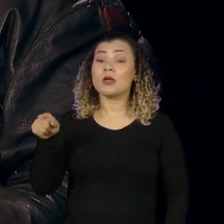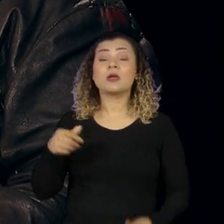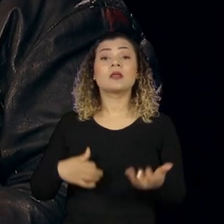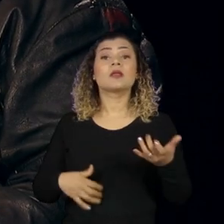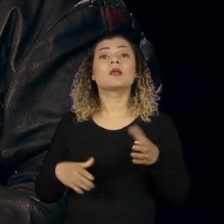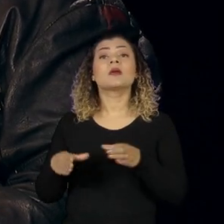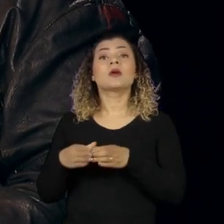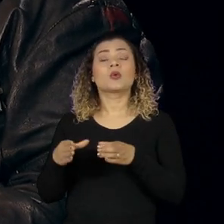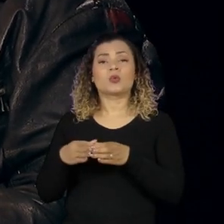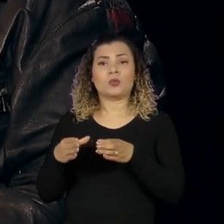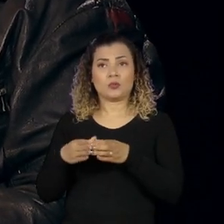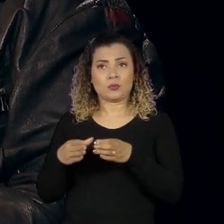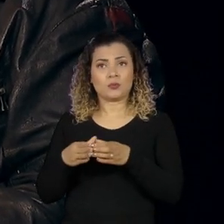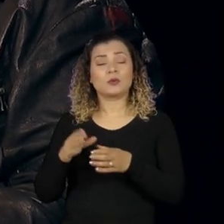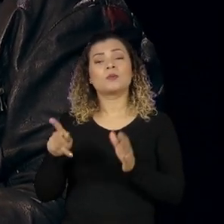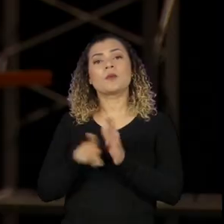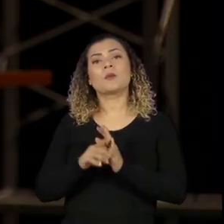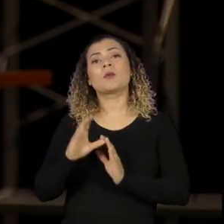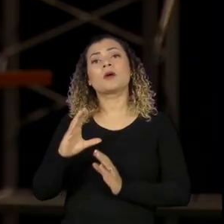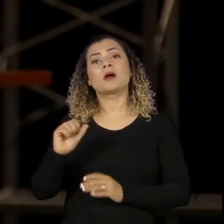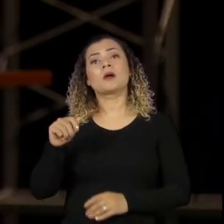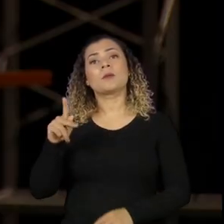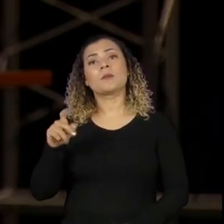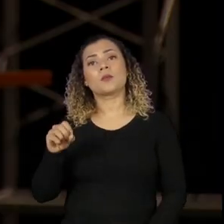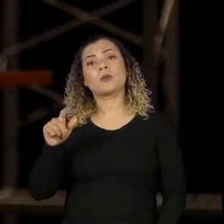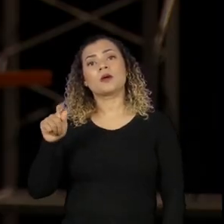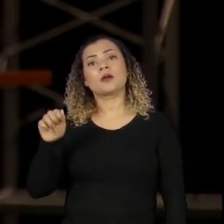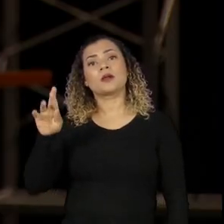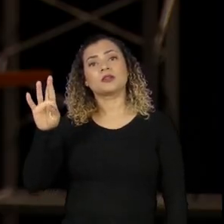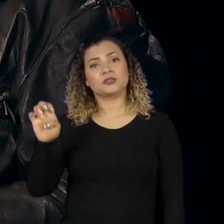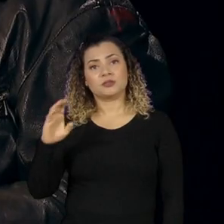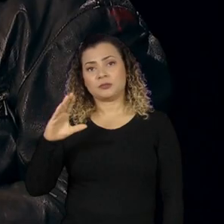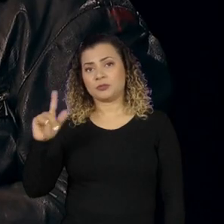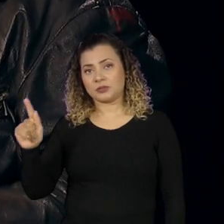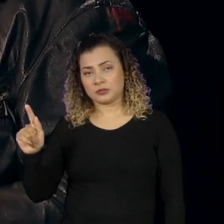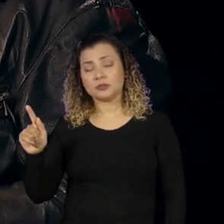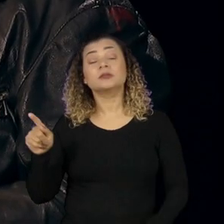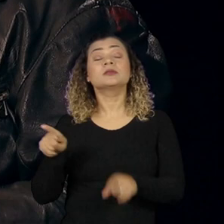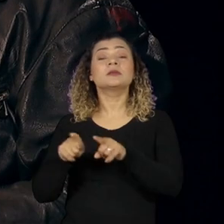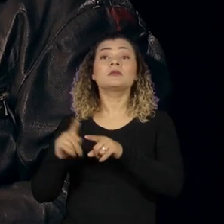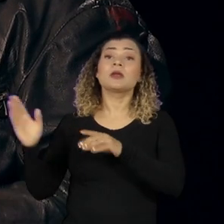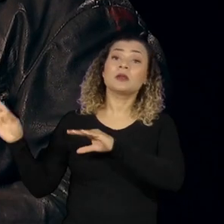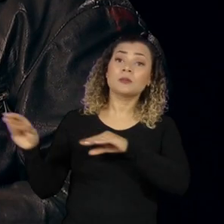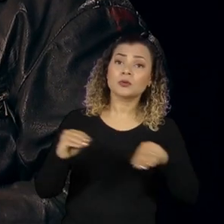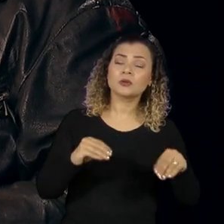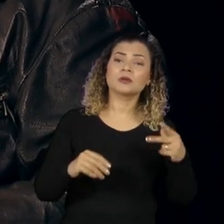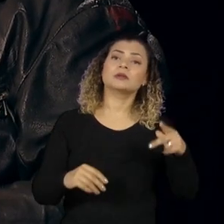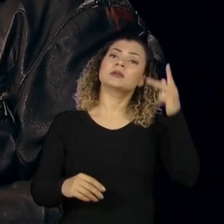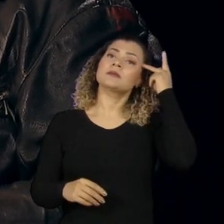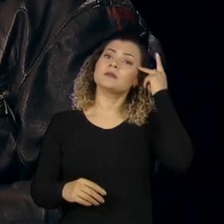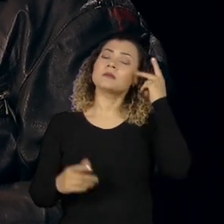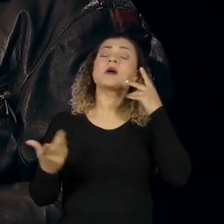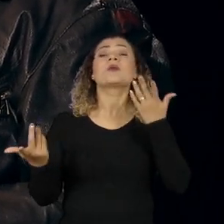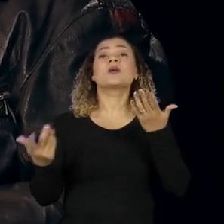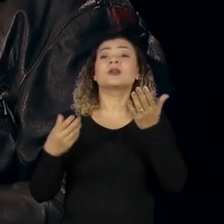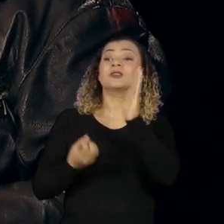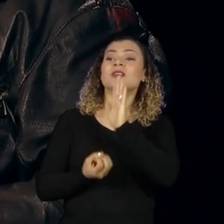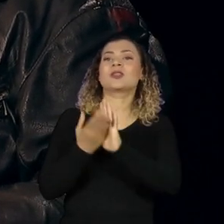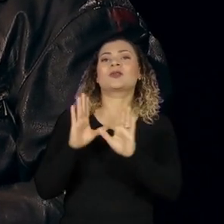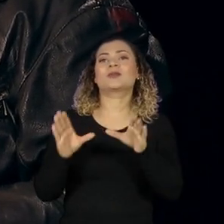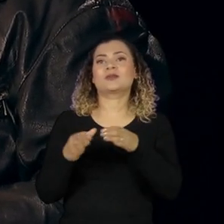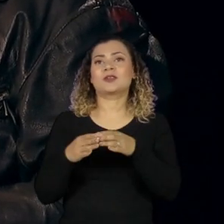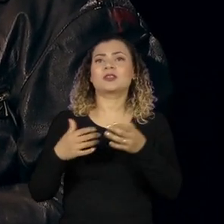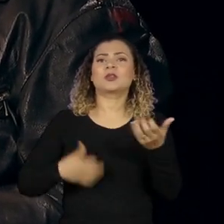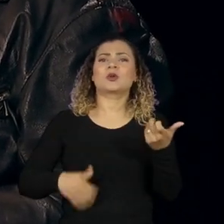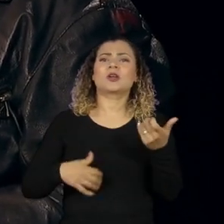Bêbados Habilidosos, de Campo Grande, né? E aí o Brum veio morar em São Paulo, e aí a gente fundou a Saco de Ratos com ele, e a gente tá tocando